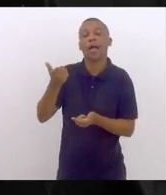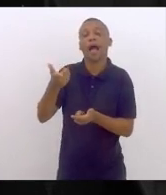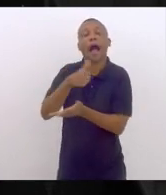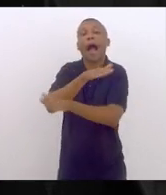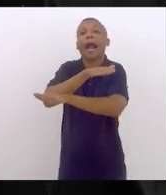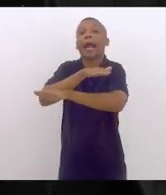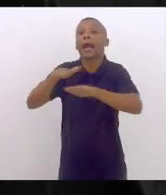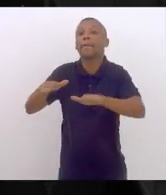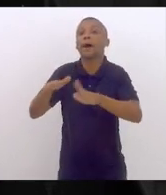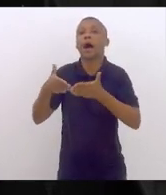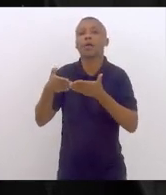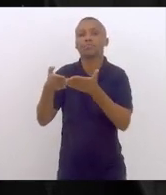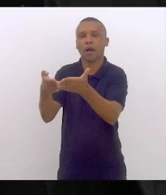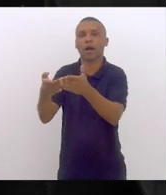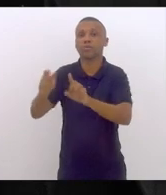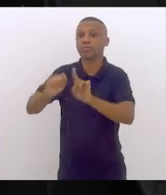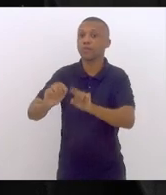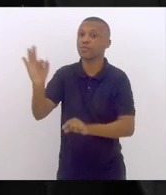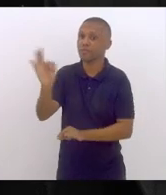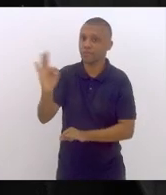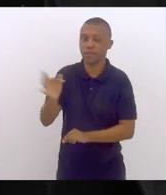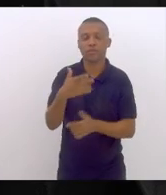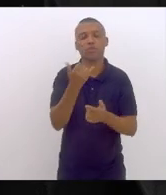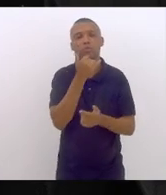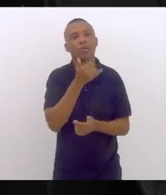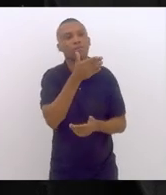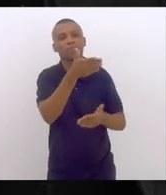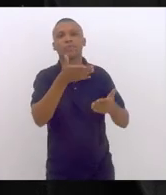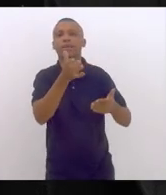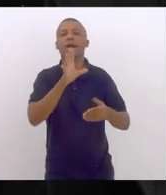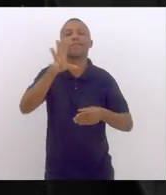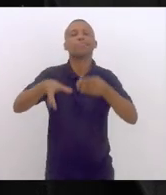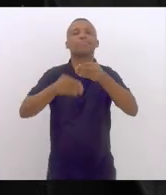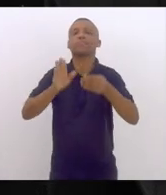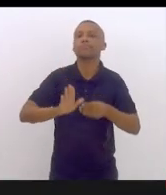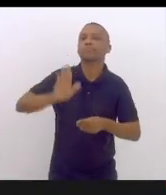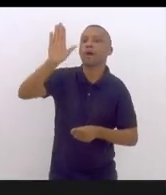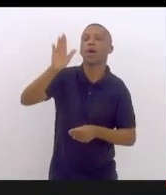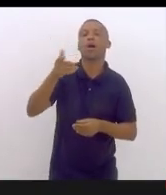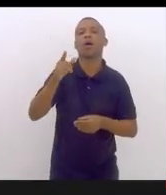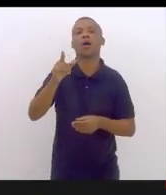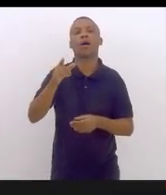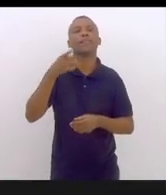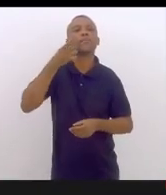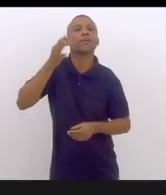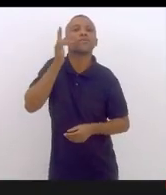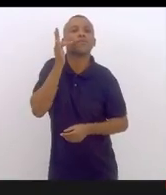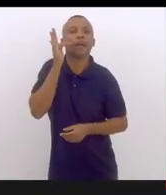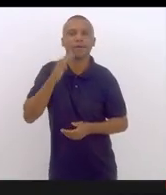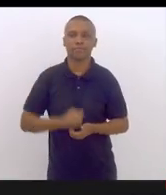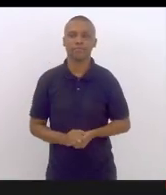a partir de fevereiro de 2023 deputado federal Vini quer fazer uma parte não